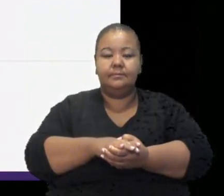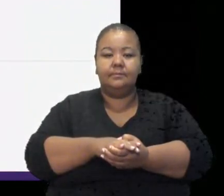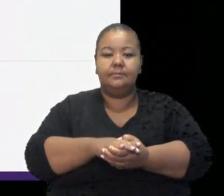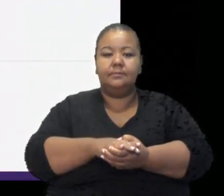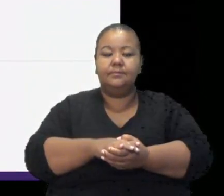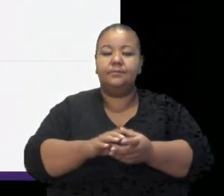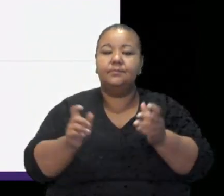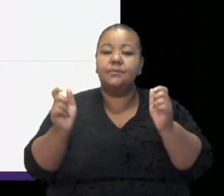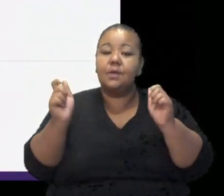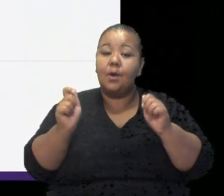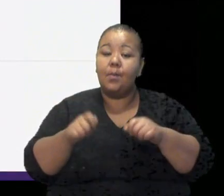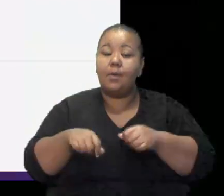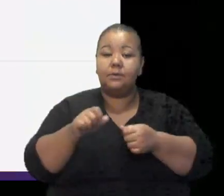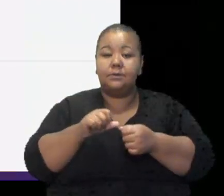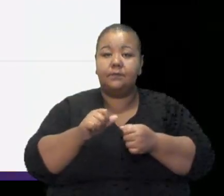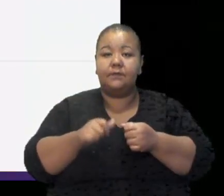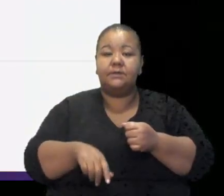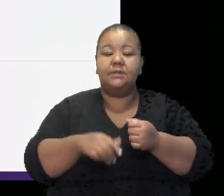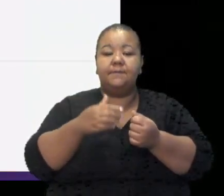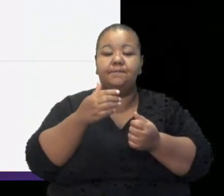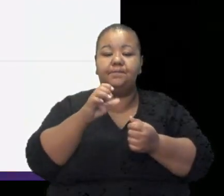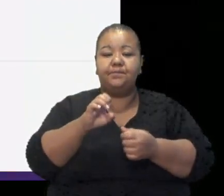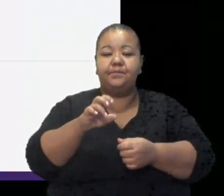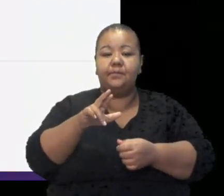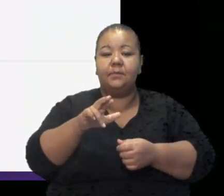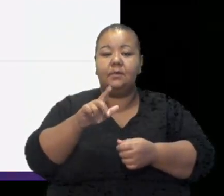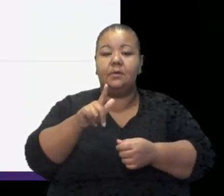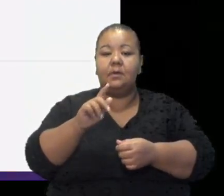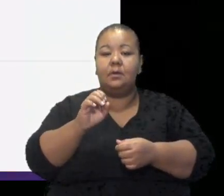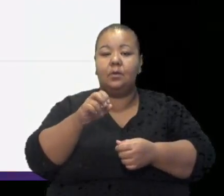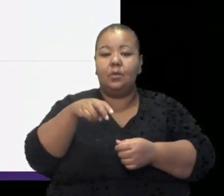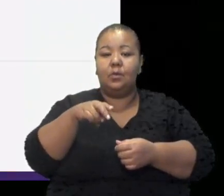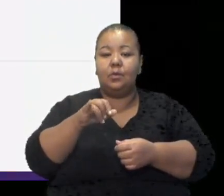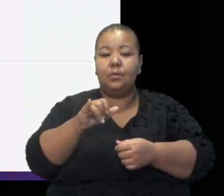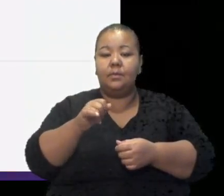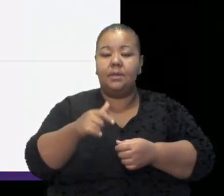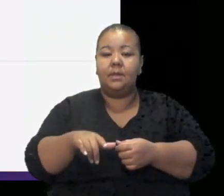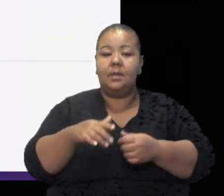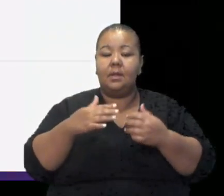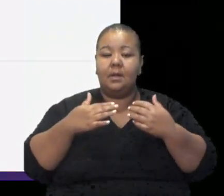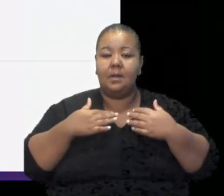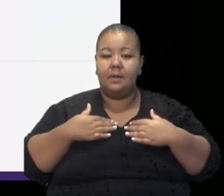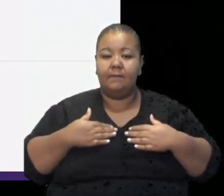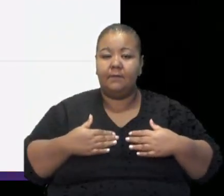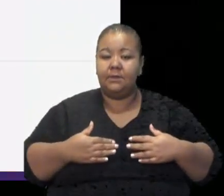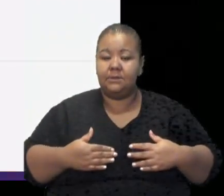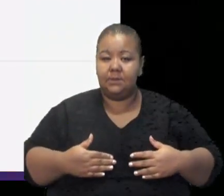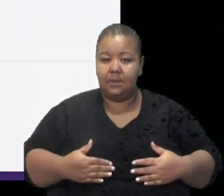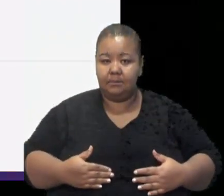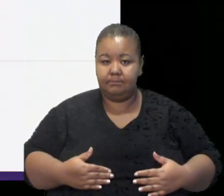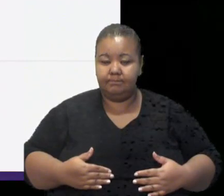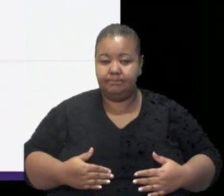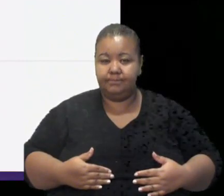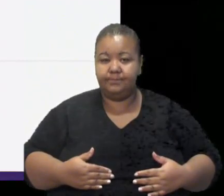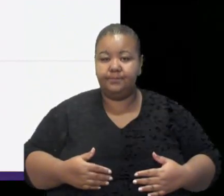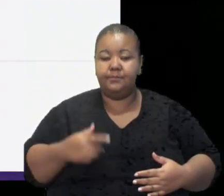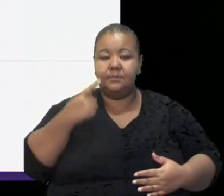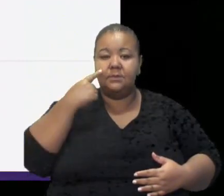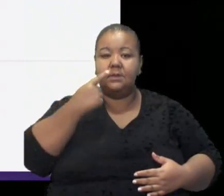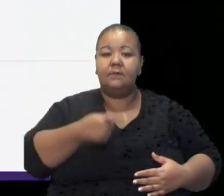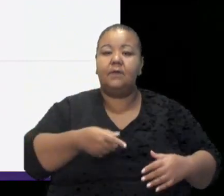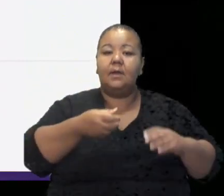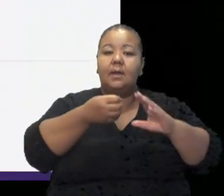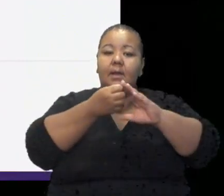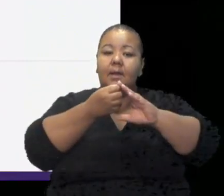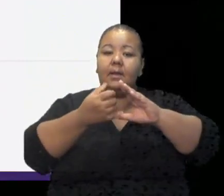Então eu posso realizar um estudo de ergonomia física, que é o mais comum. Ele vai contemplar